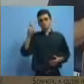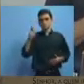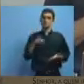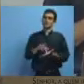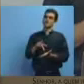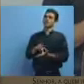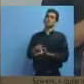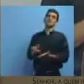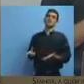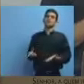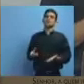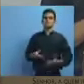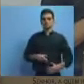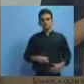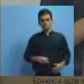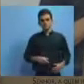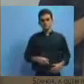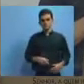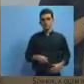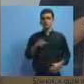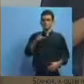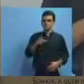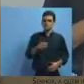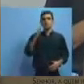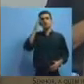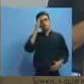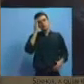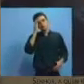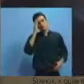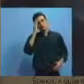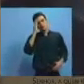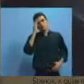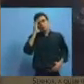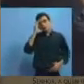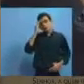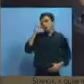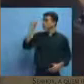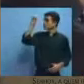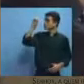terra, sabereis que eu sou o Senhor. Digo